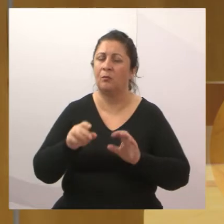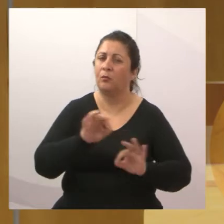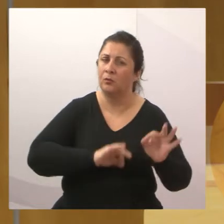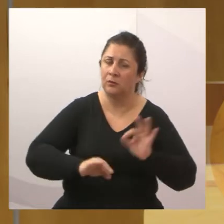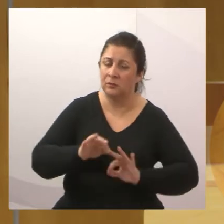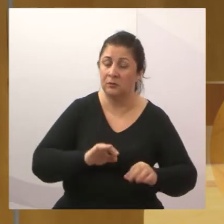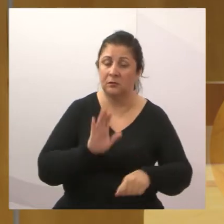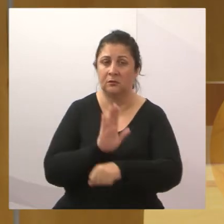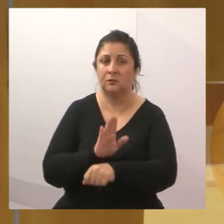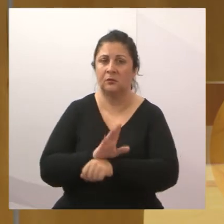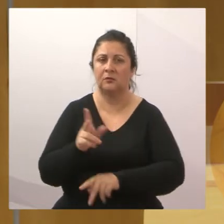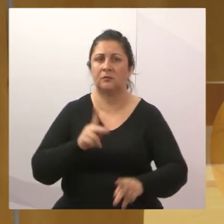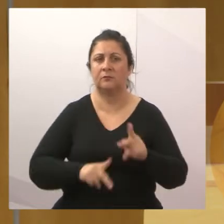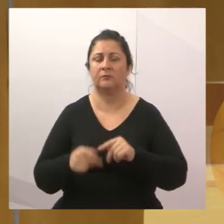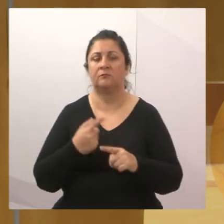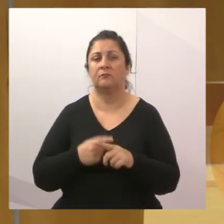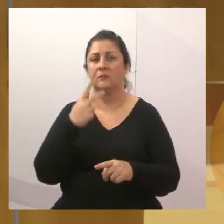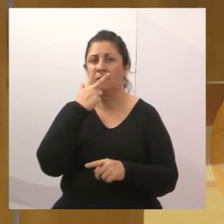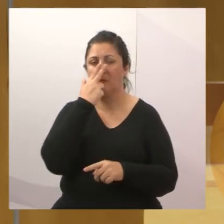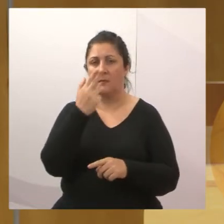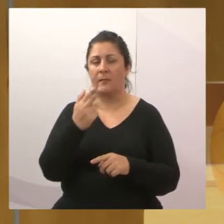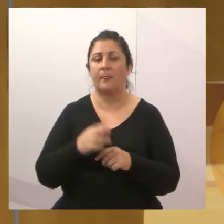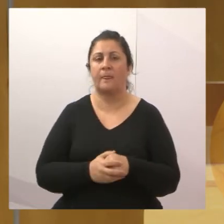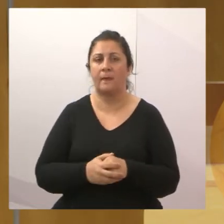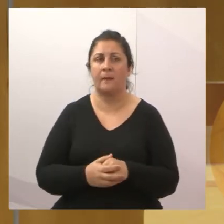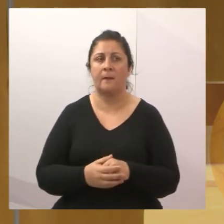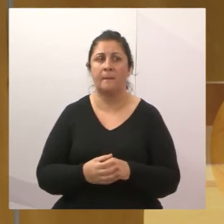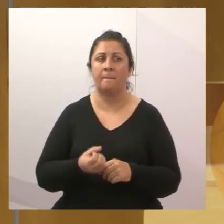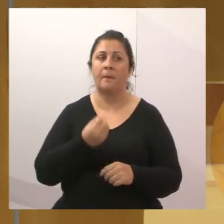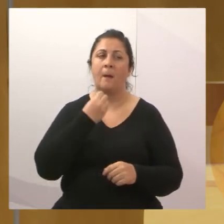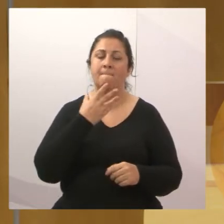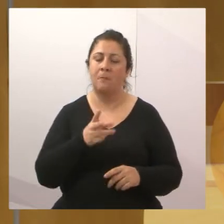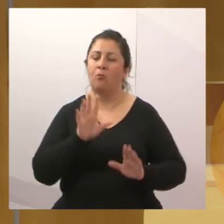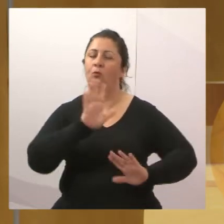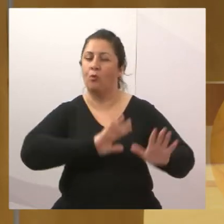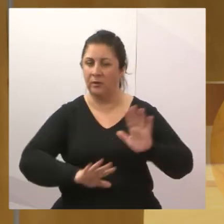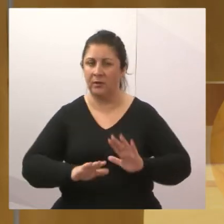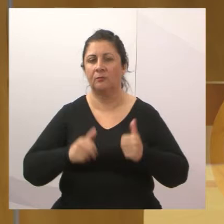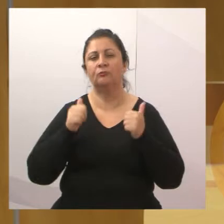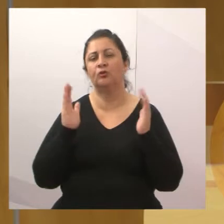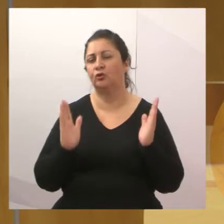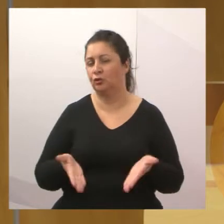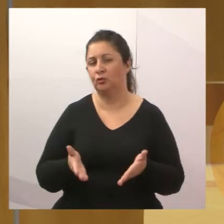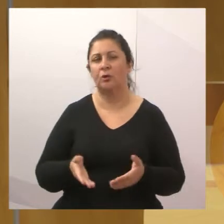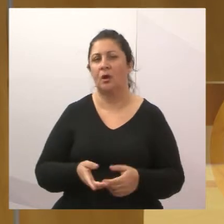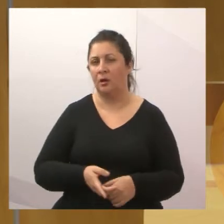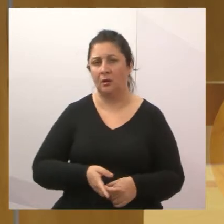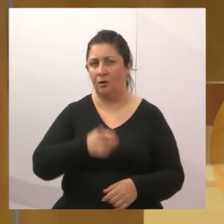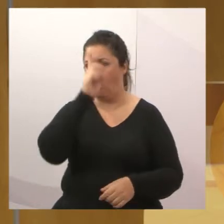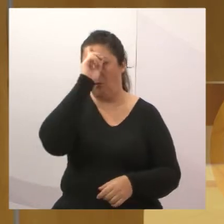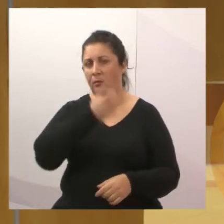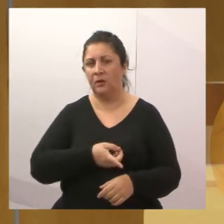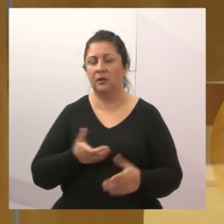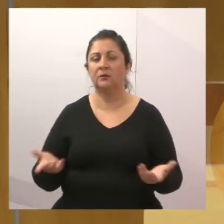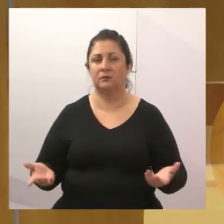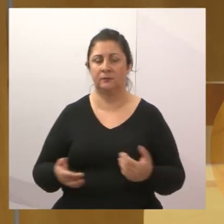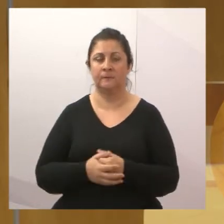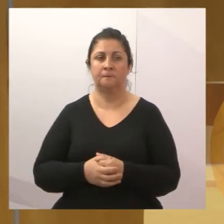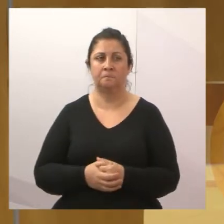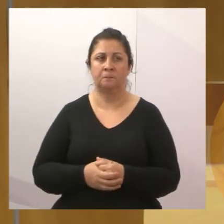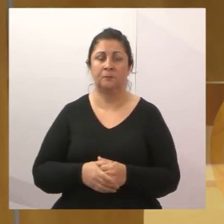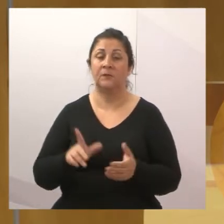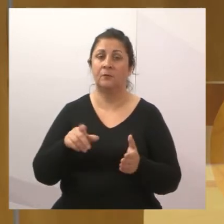munícipe. Né? Porque eu acho que manter o bom estado em atendimento já é quase que obrigação e necessidade. Então,